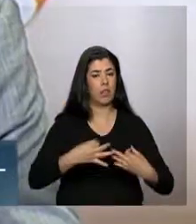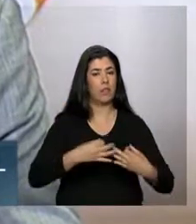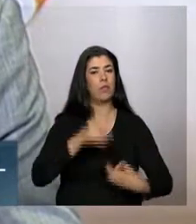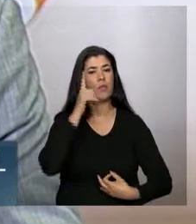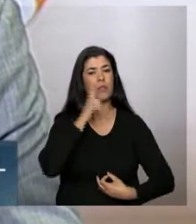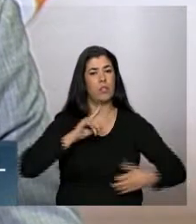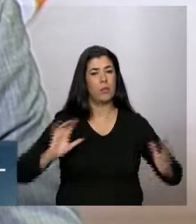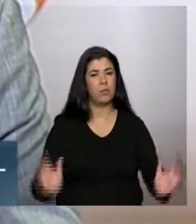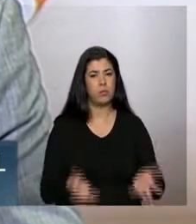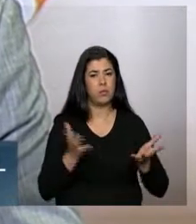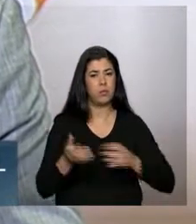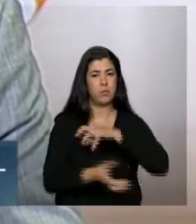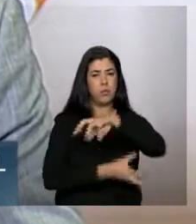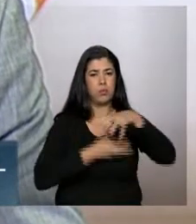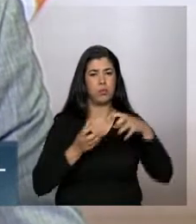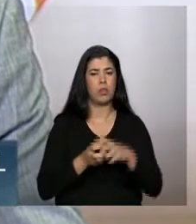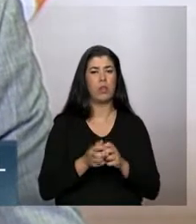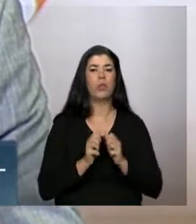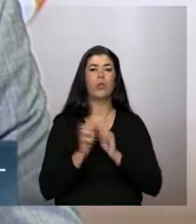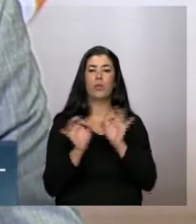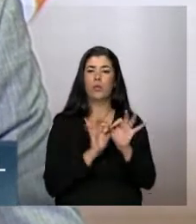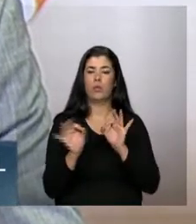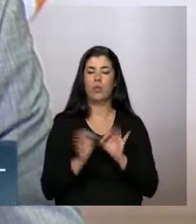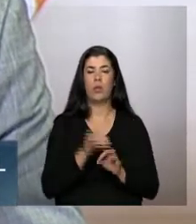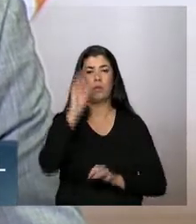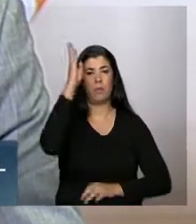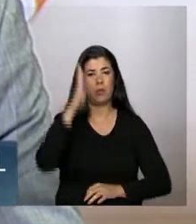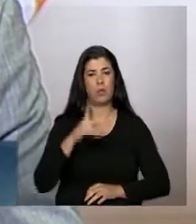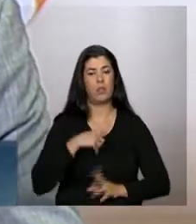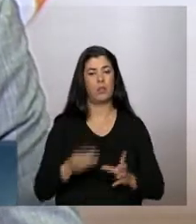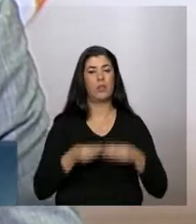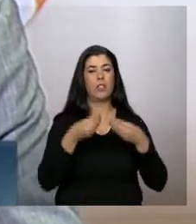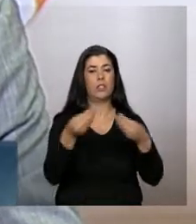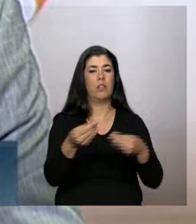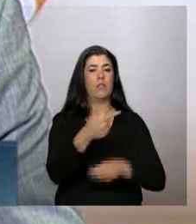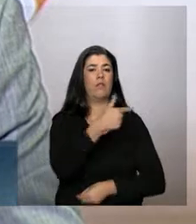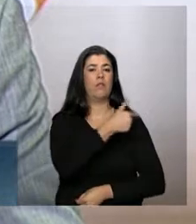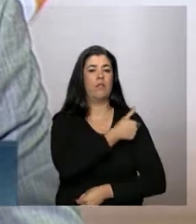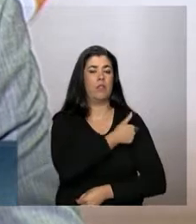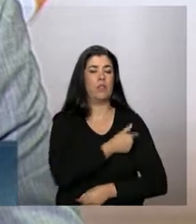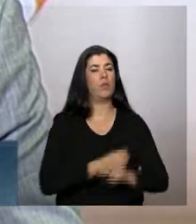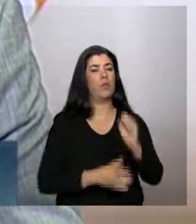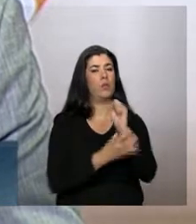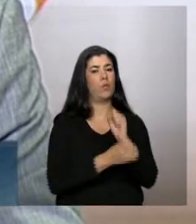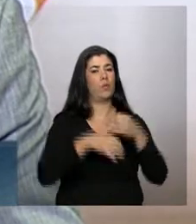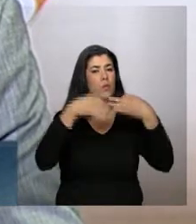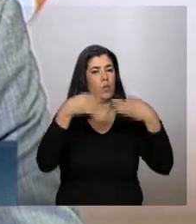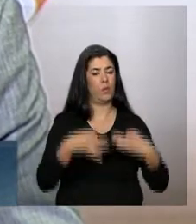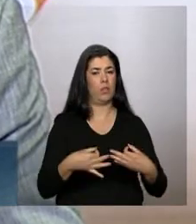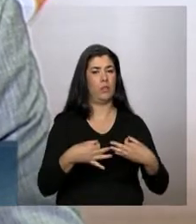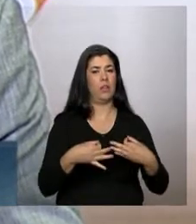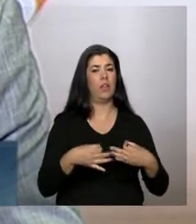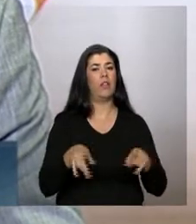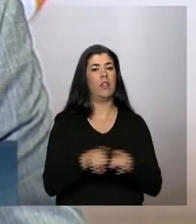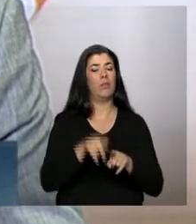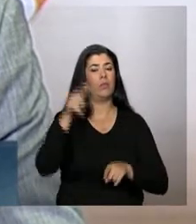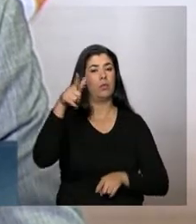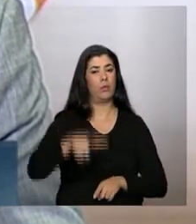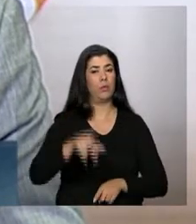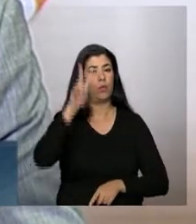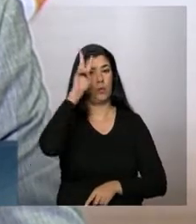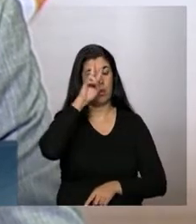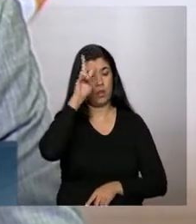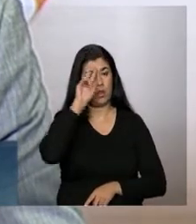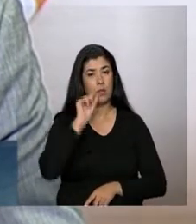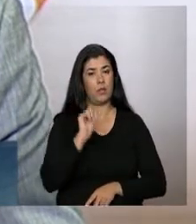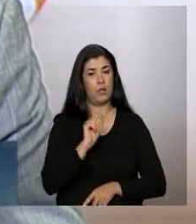mobilizar o Brasil e vacinar uma vacina segura, e eu quero reforçar essa questão, certo? A